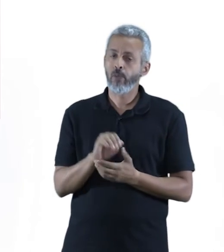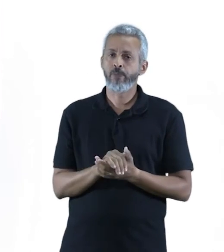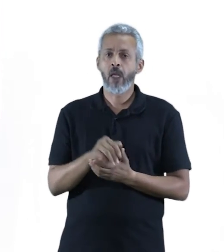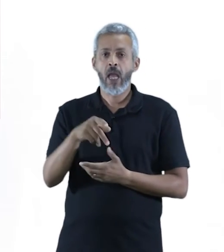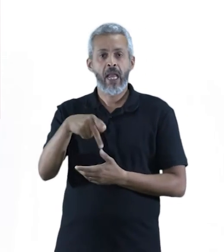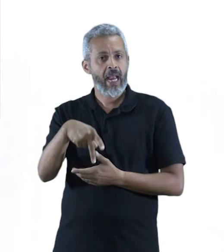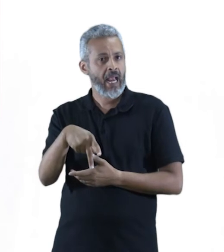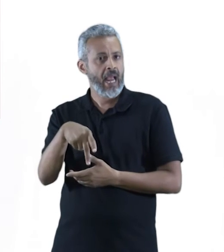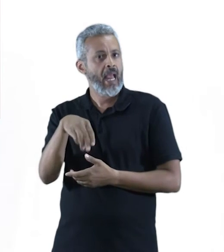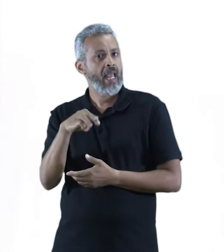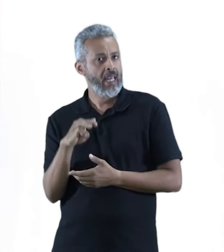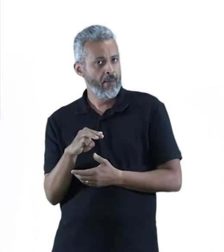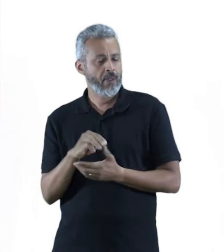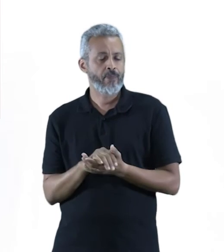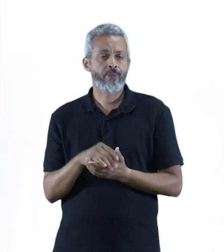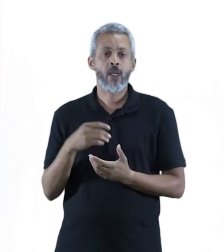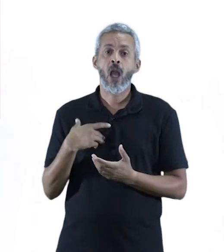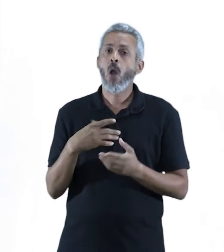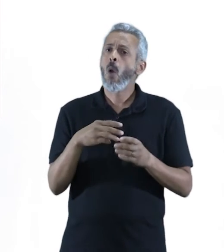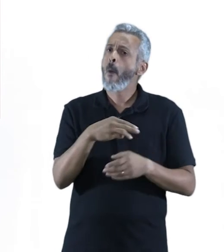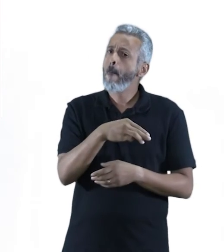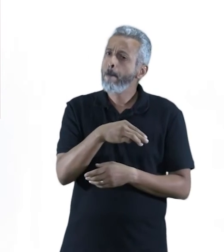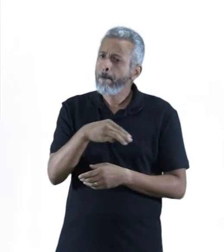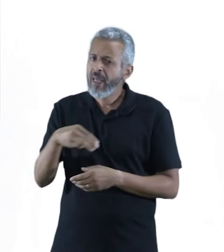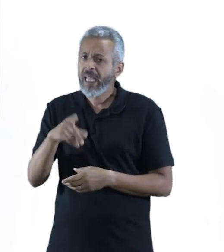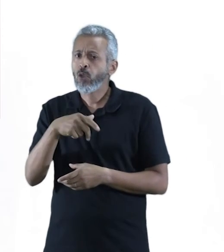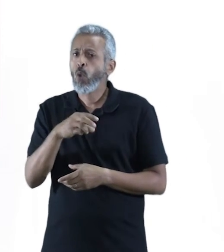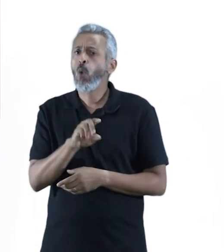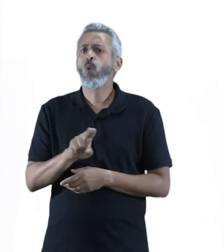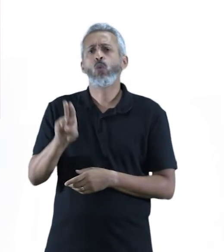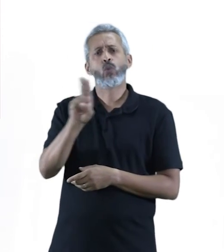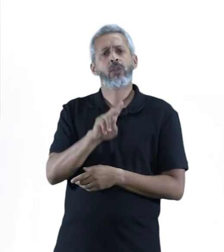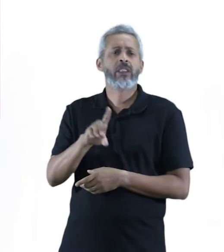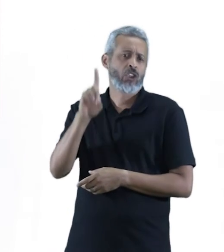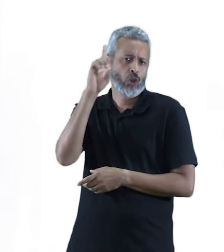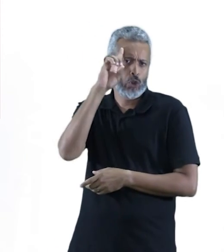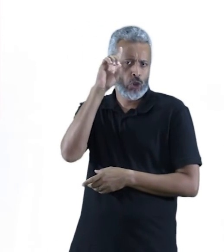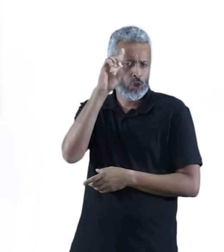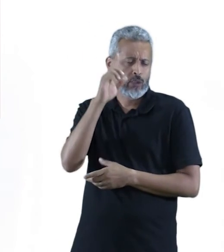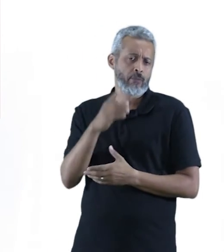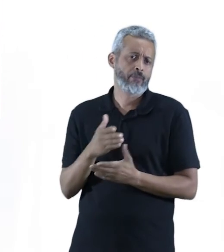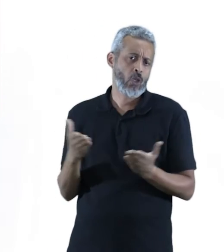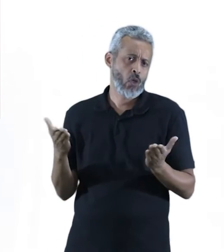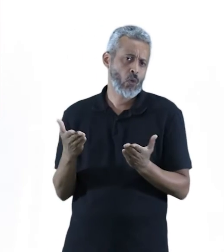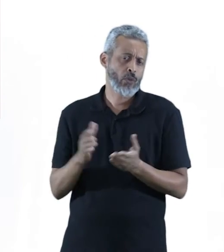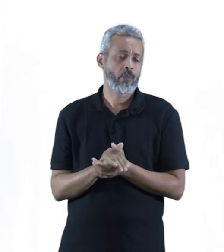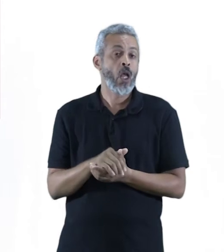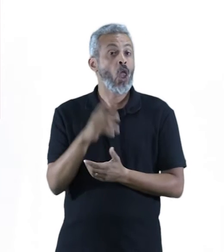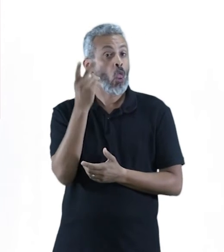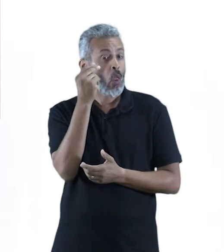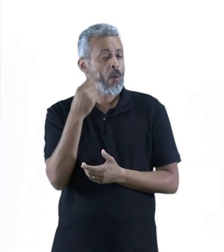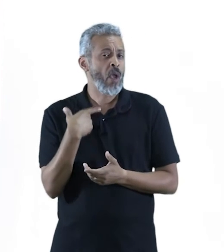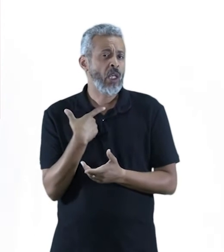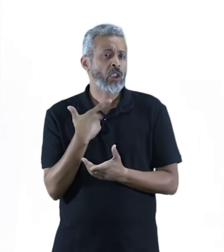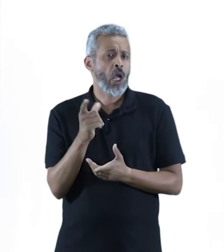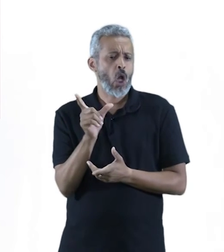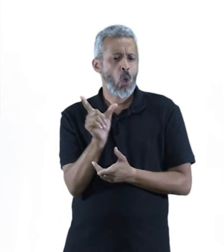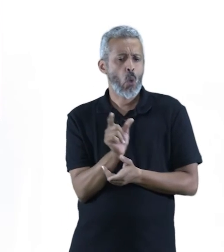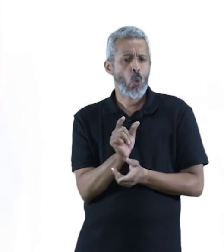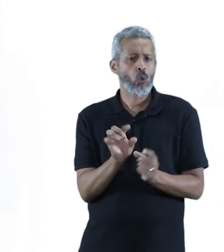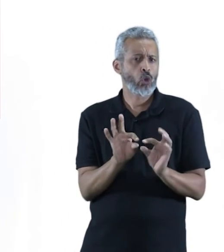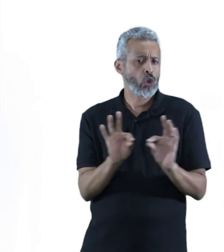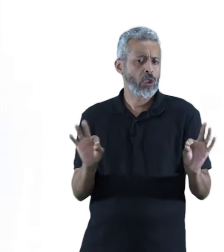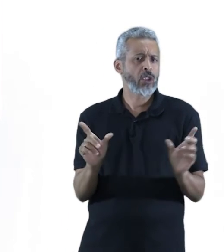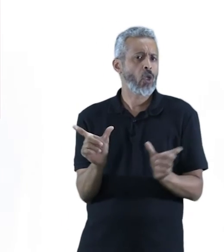Metro é uma das medidas mais usadas no dia a dia, normalmente usado para pequenas